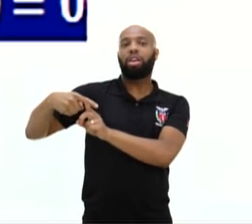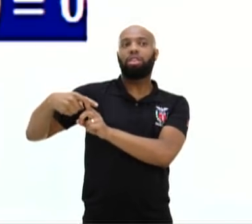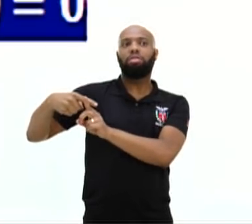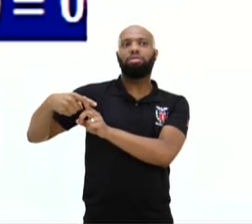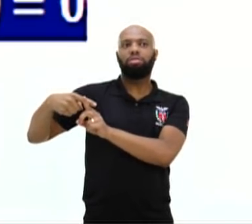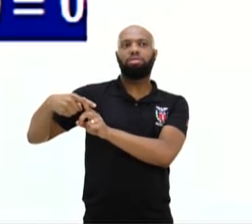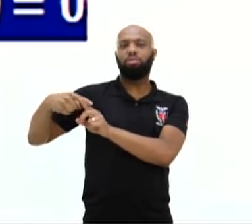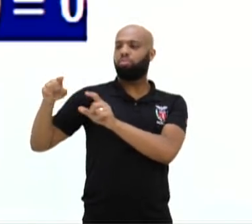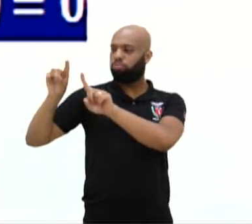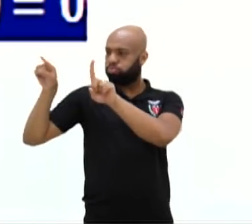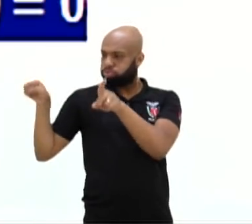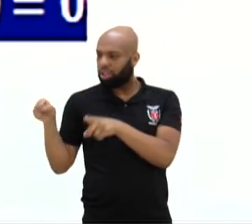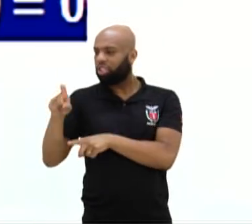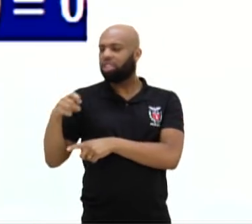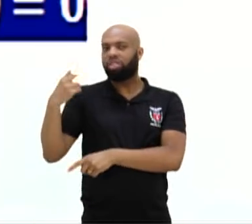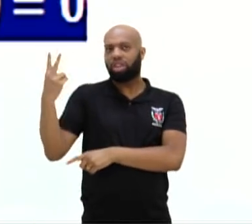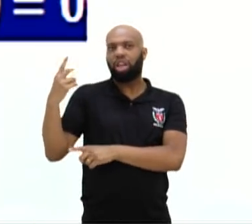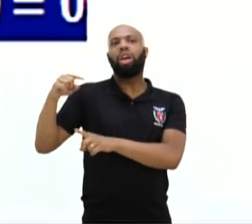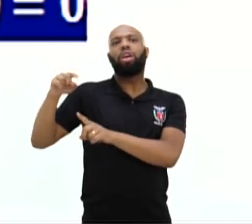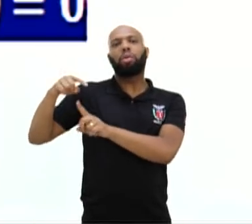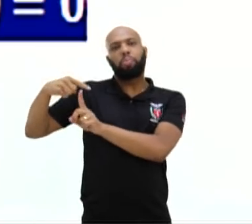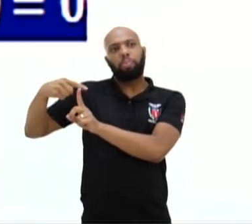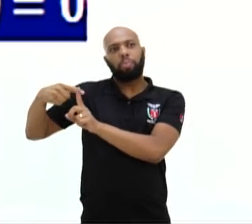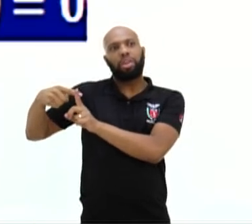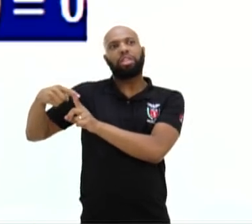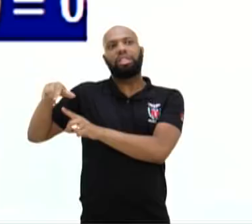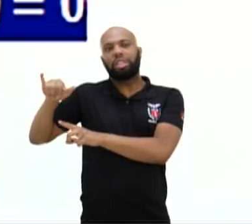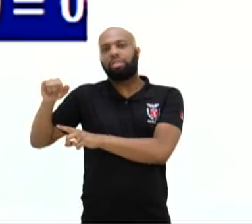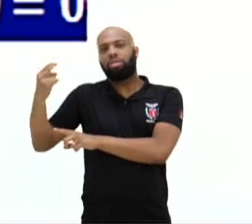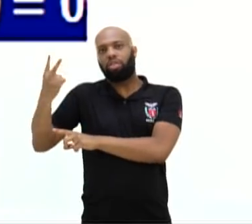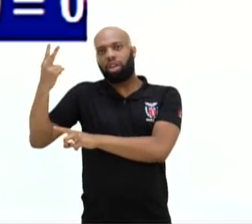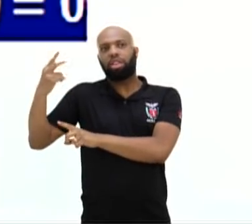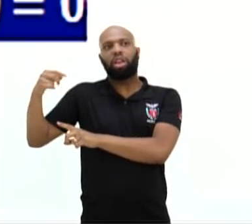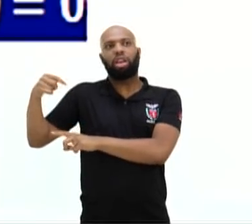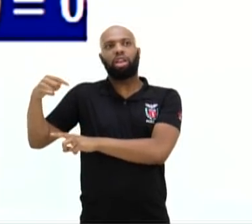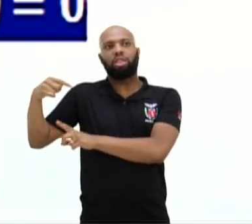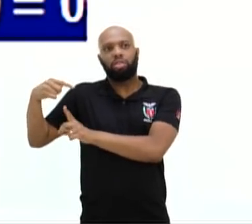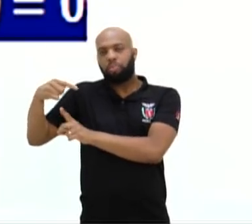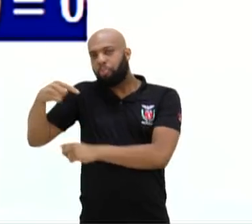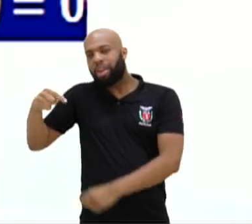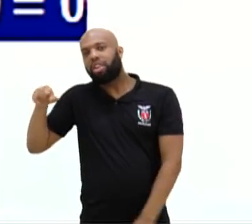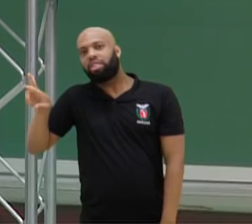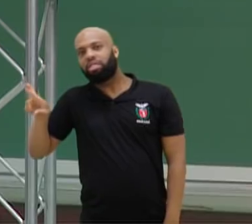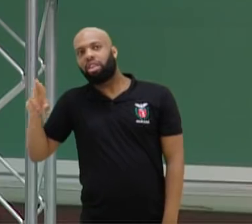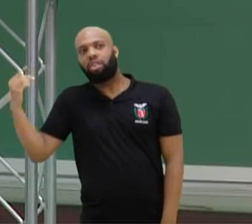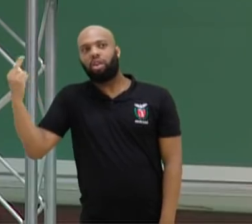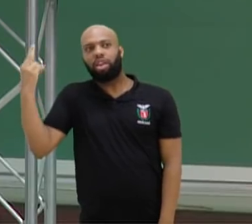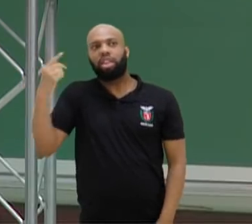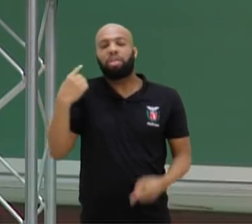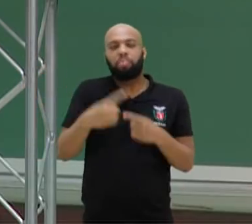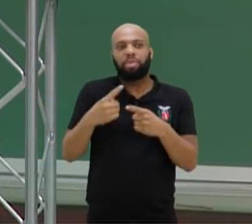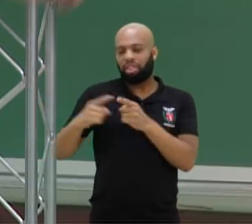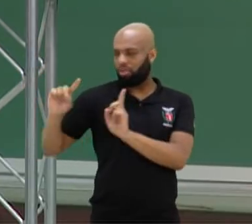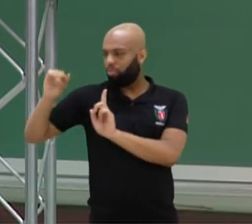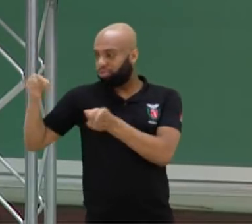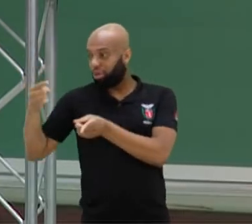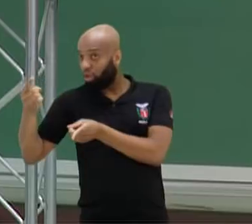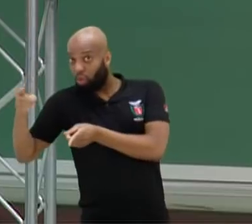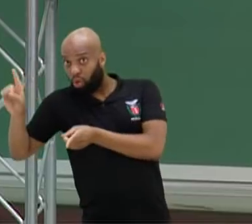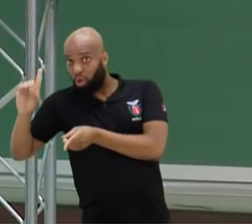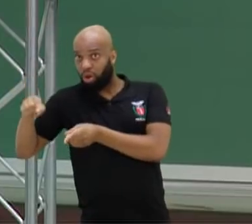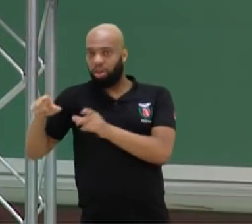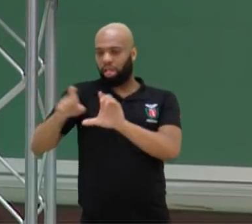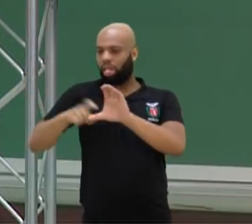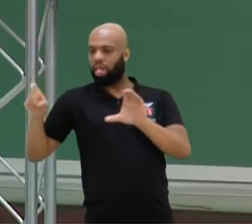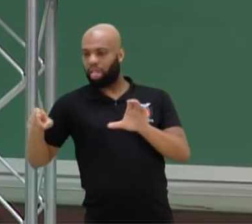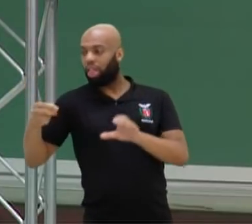mais x ao quadrado, mais y ao quadrado, menos o raio ao quadrado, que são termos aqui quase que independentes, igual a